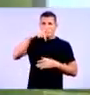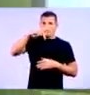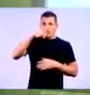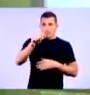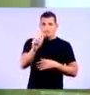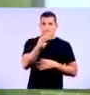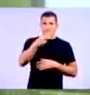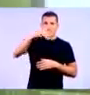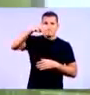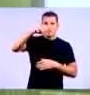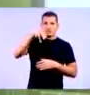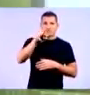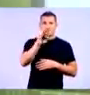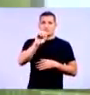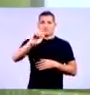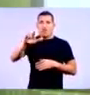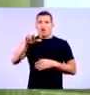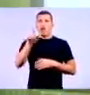possa